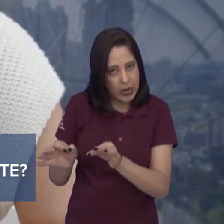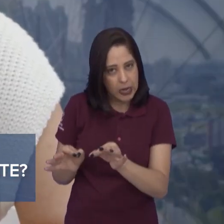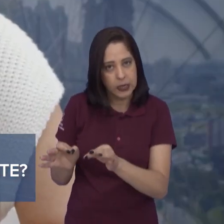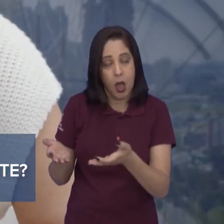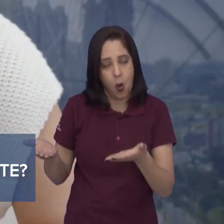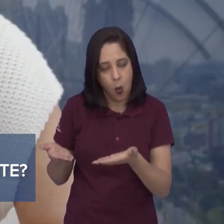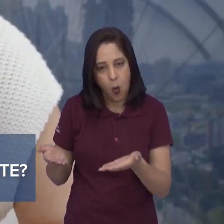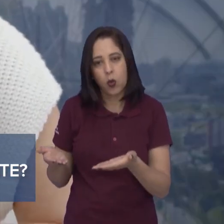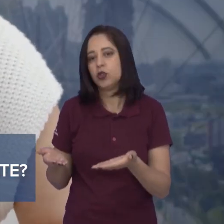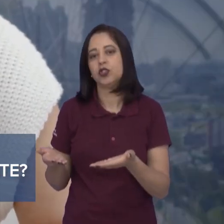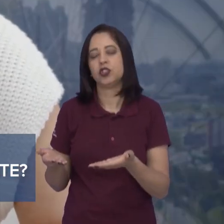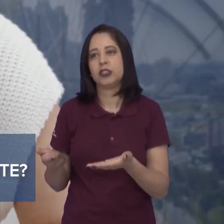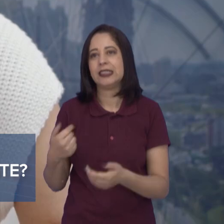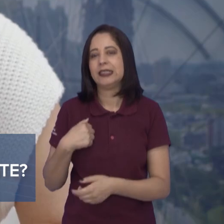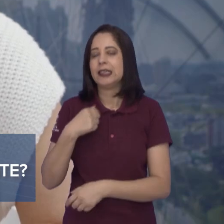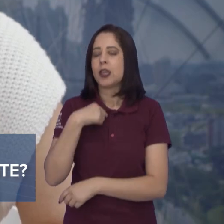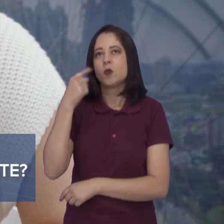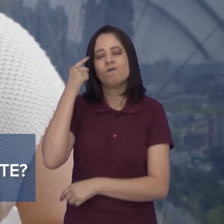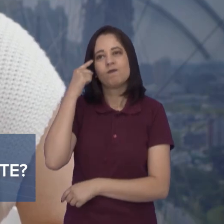a gente não tem nenhum exemplo prático